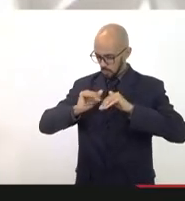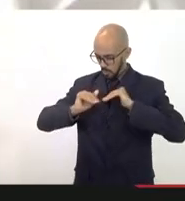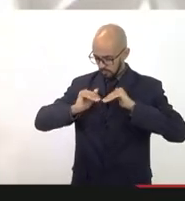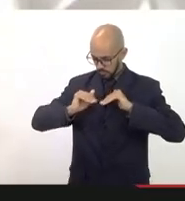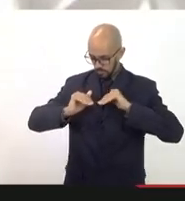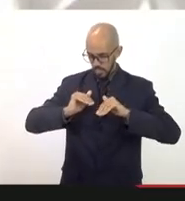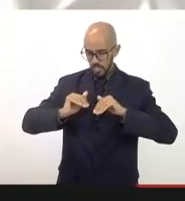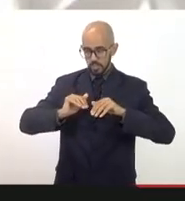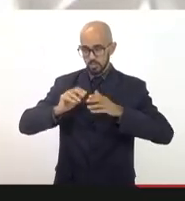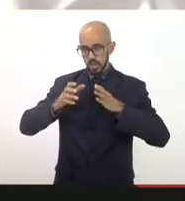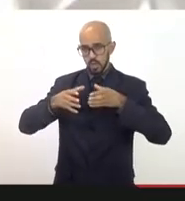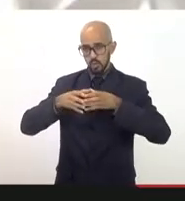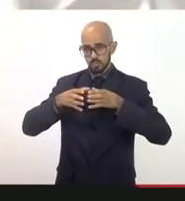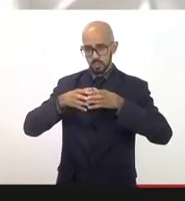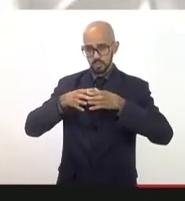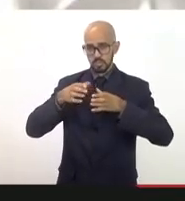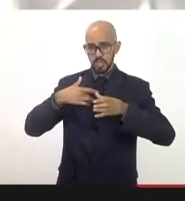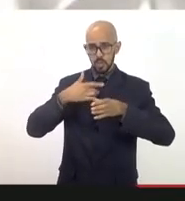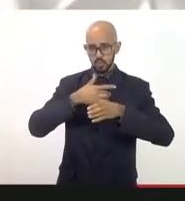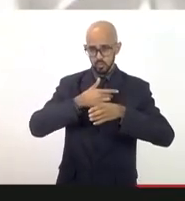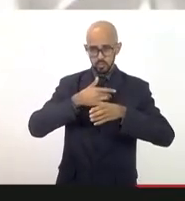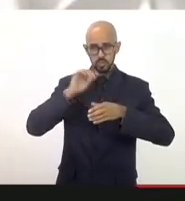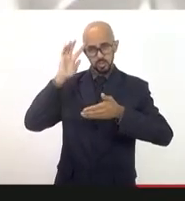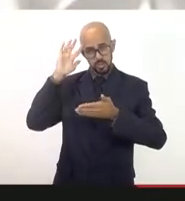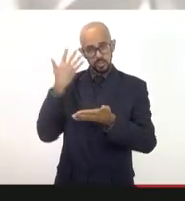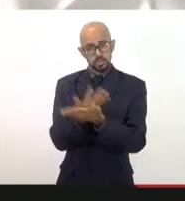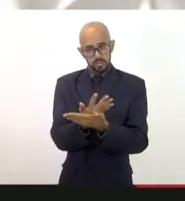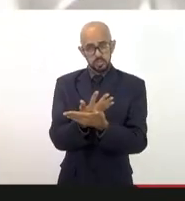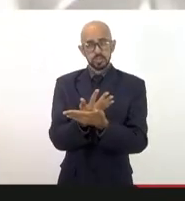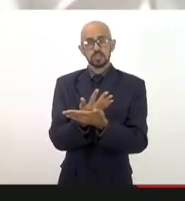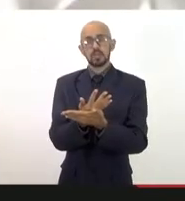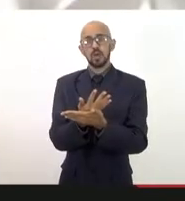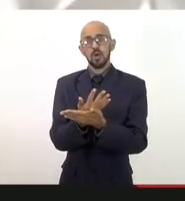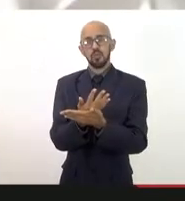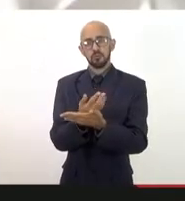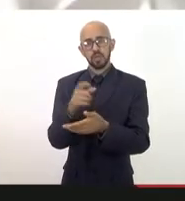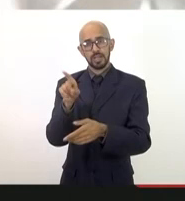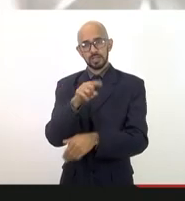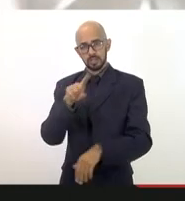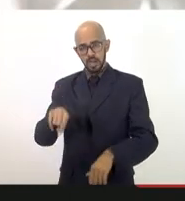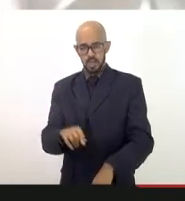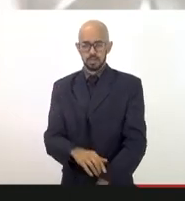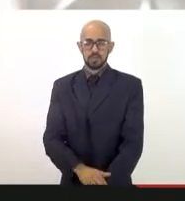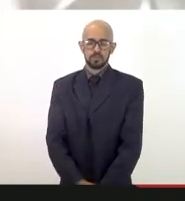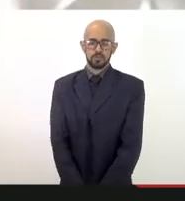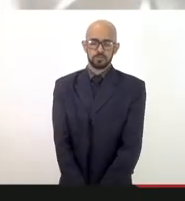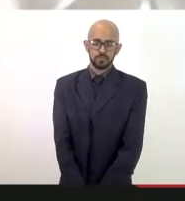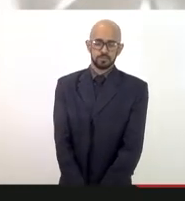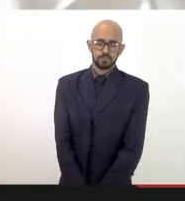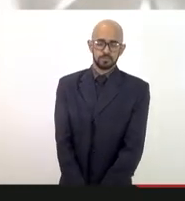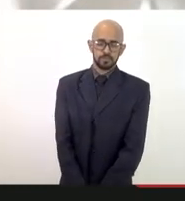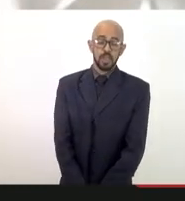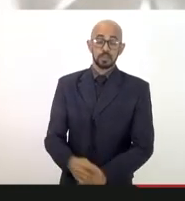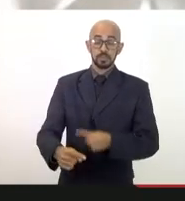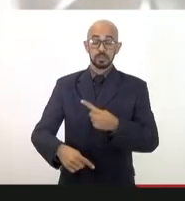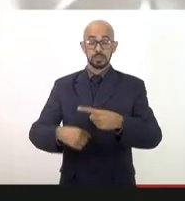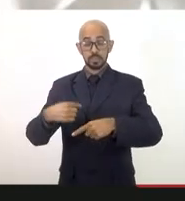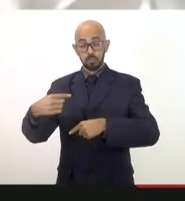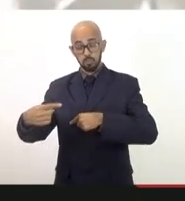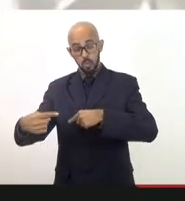na Comissão de Saúde e essa decisão foi suspensa. Posteriormente,